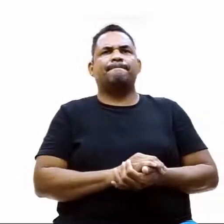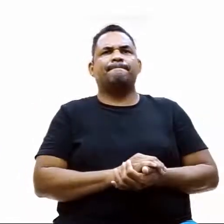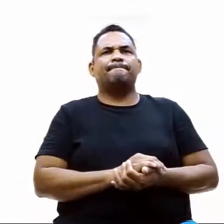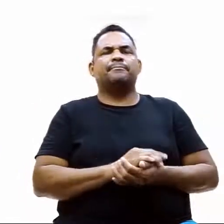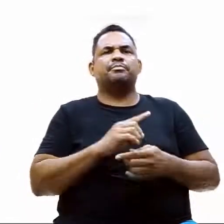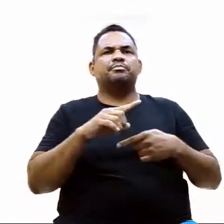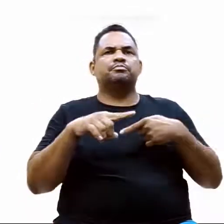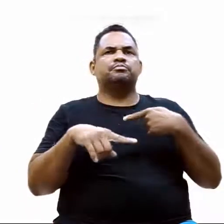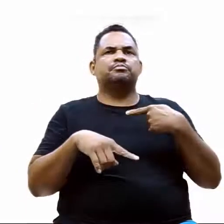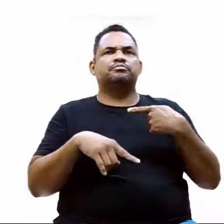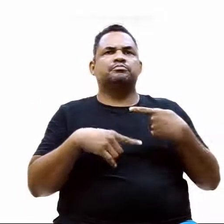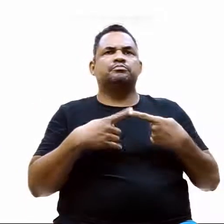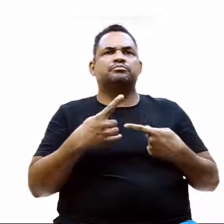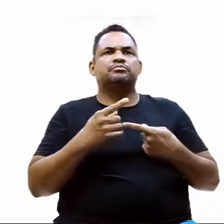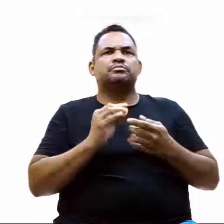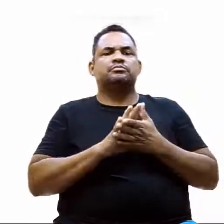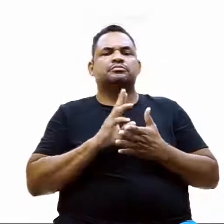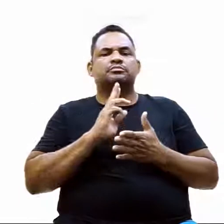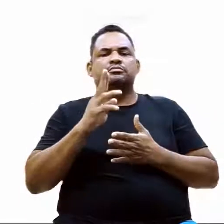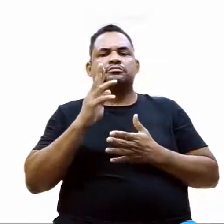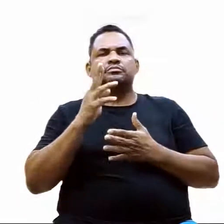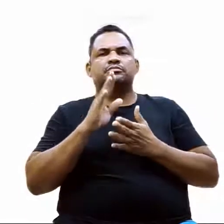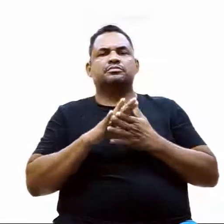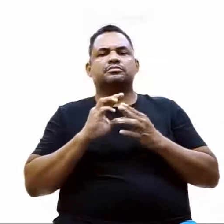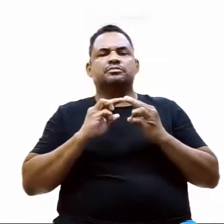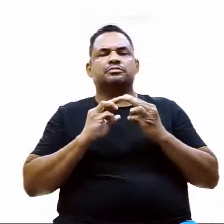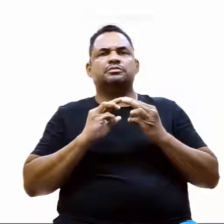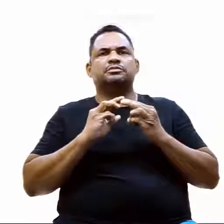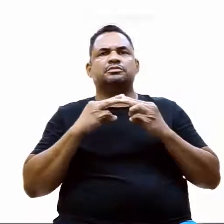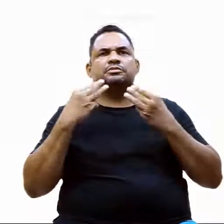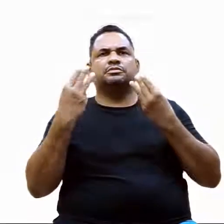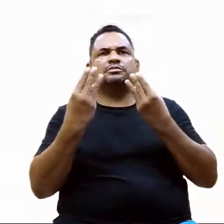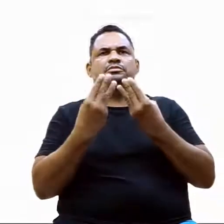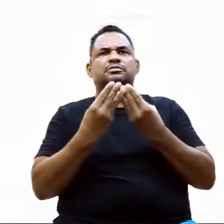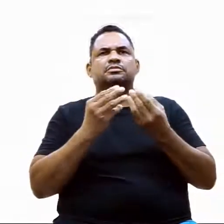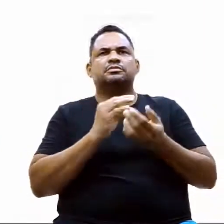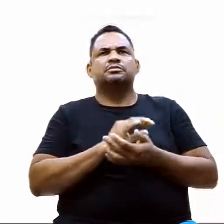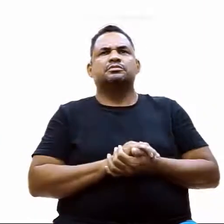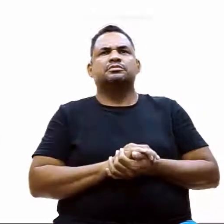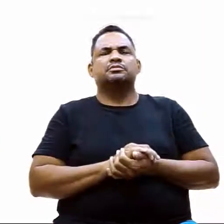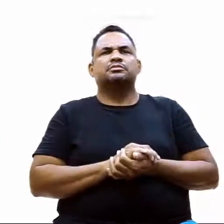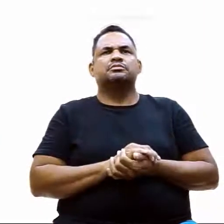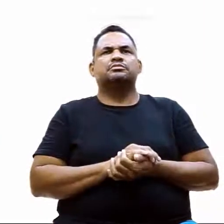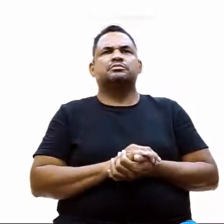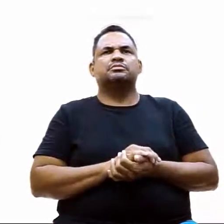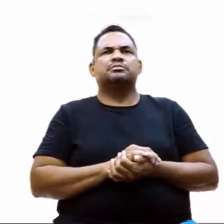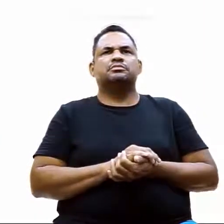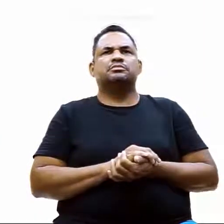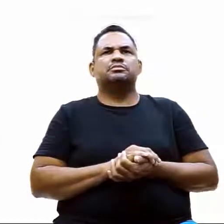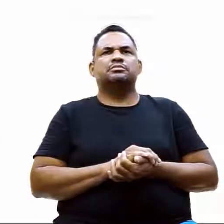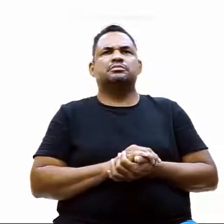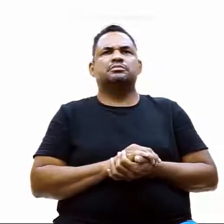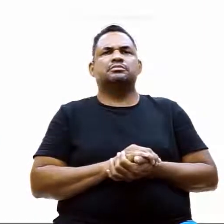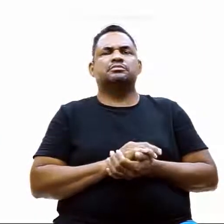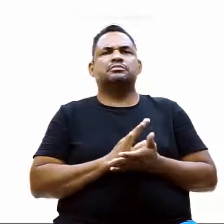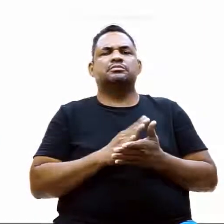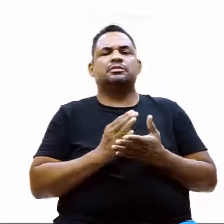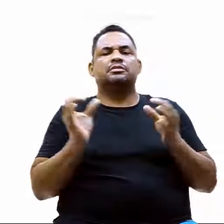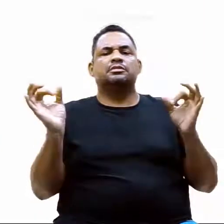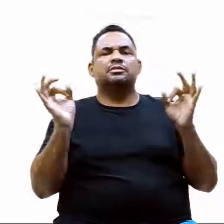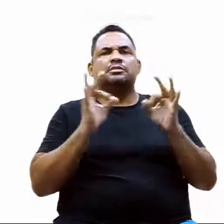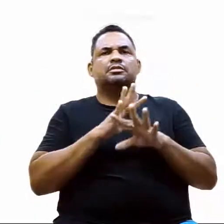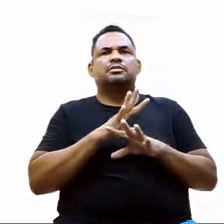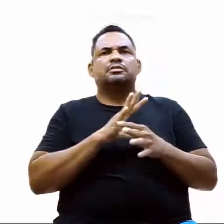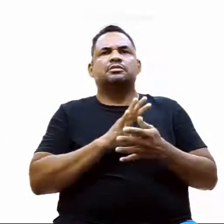a lei da conservação da massa, que foi a lei de Lavoisier, então eu cheguei à conclusão de que